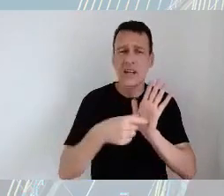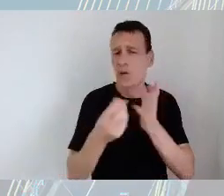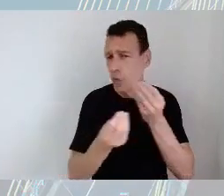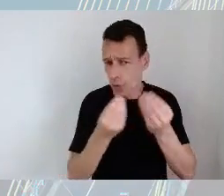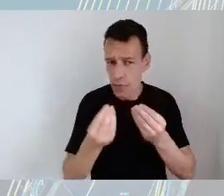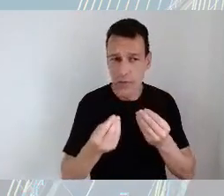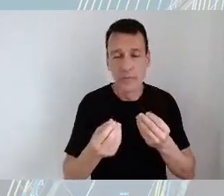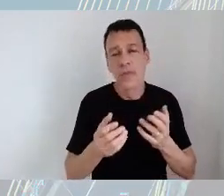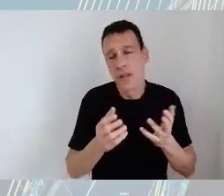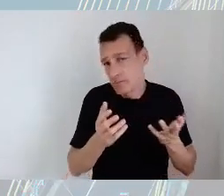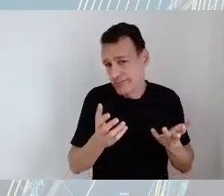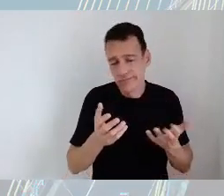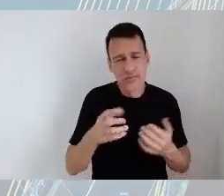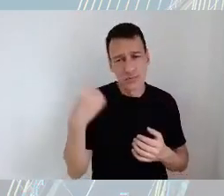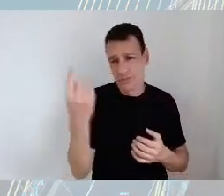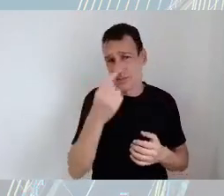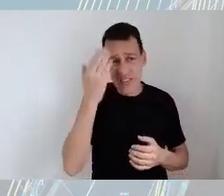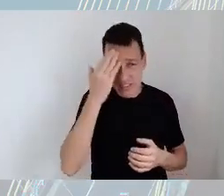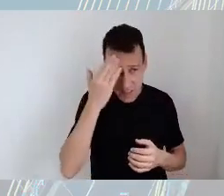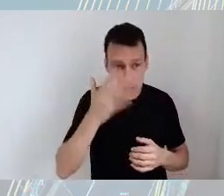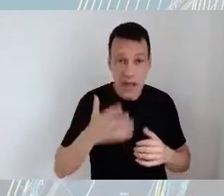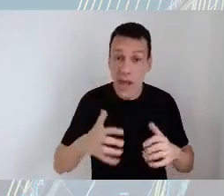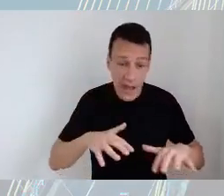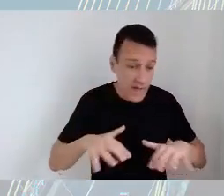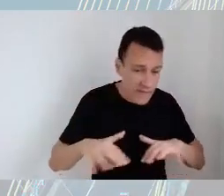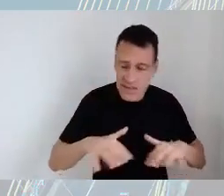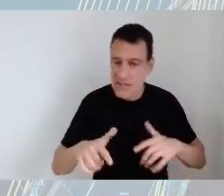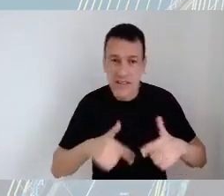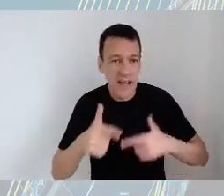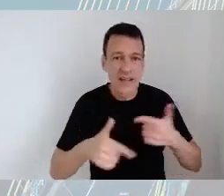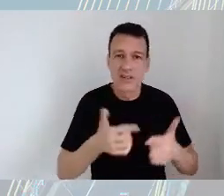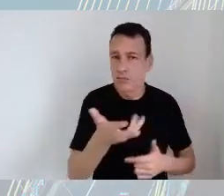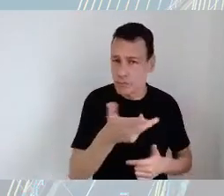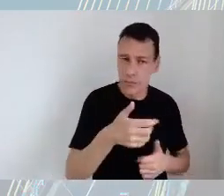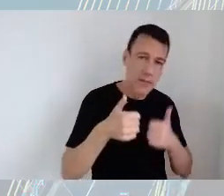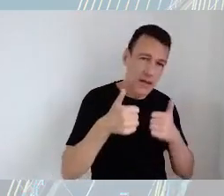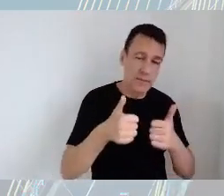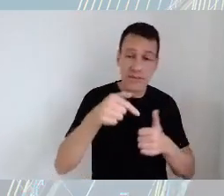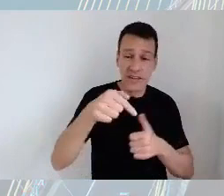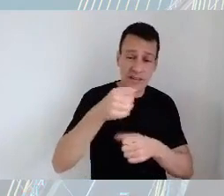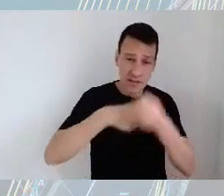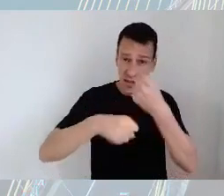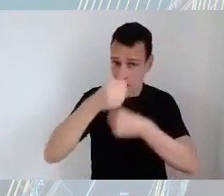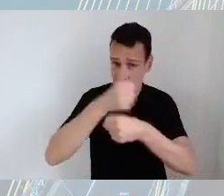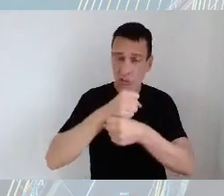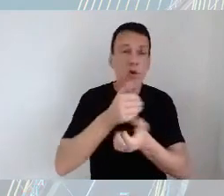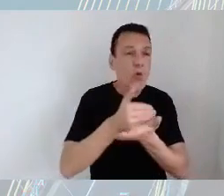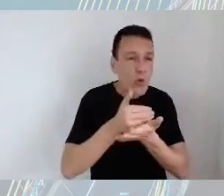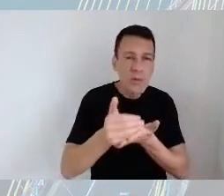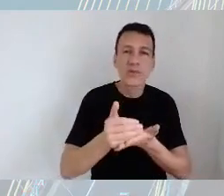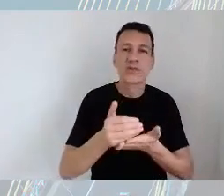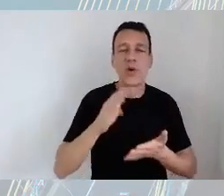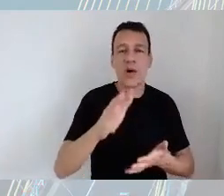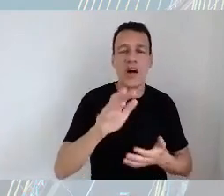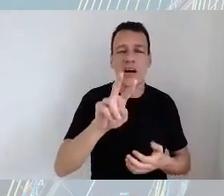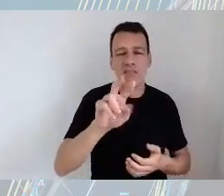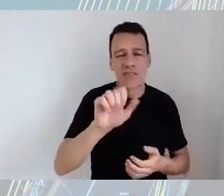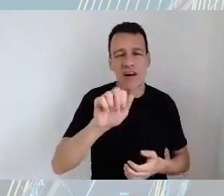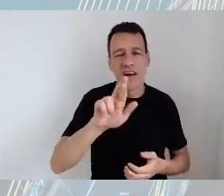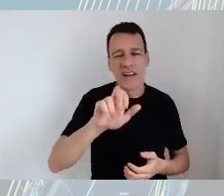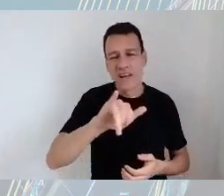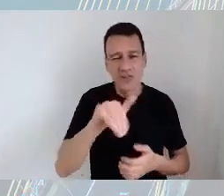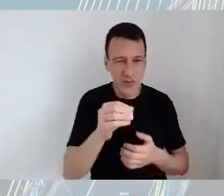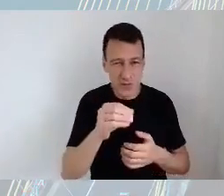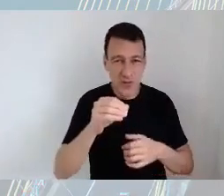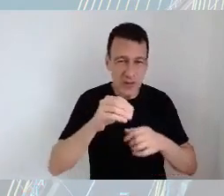né? Mais recentemente, há uns 7 anos atrás, começou uma operação mais forte de varejo. E com isso vem a necessidade da gente ter